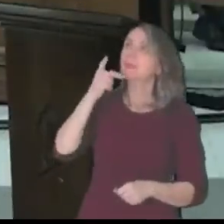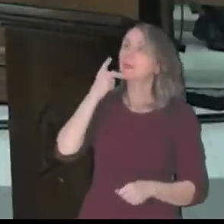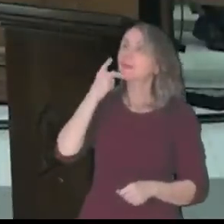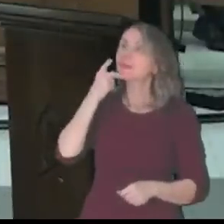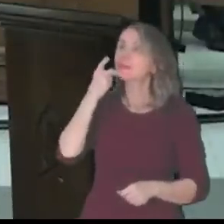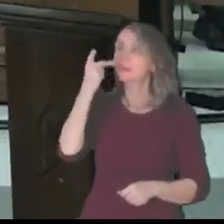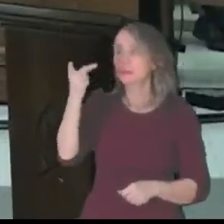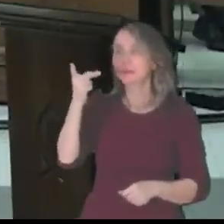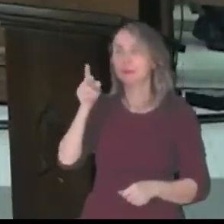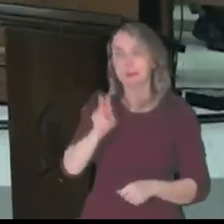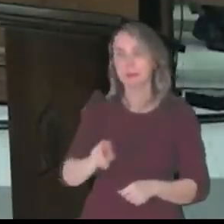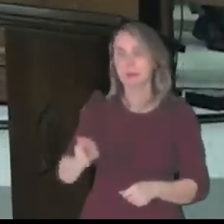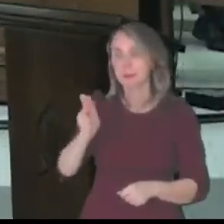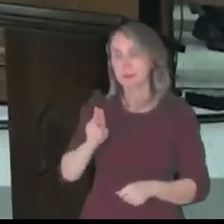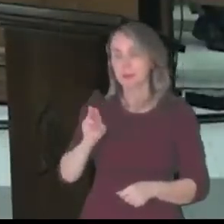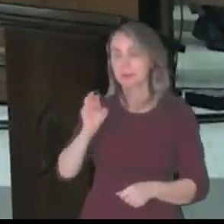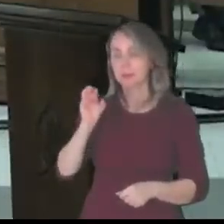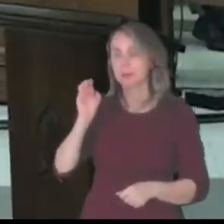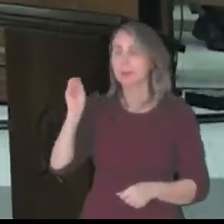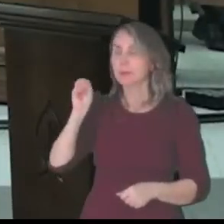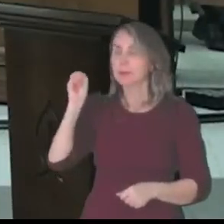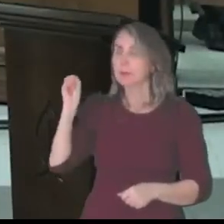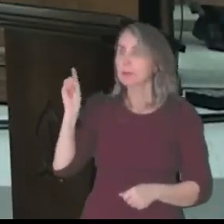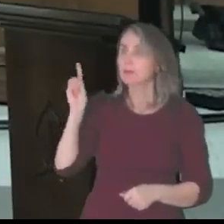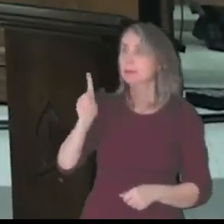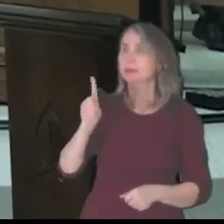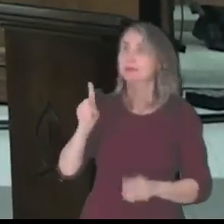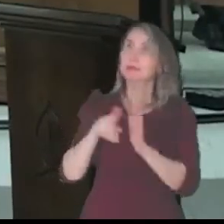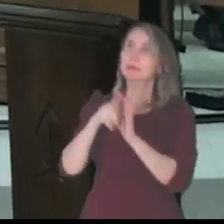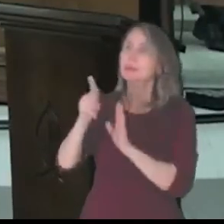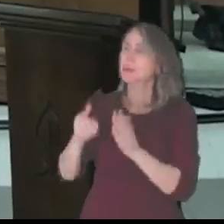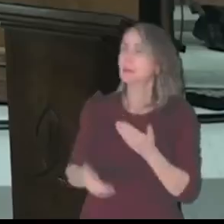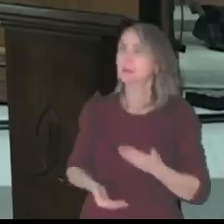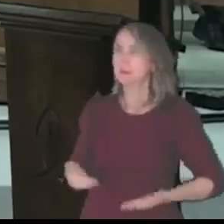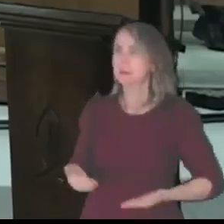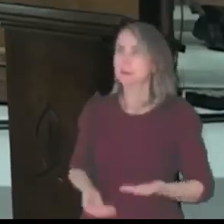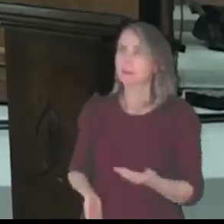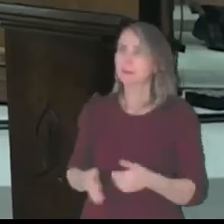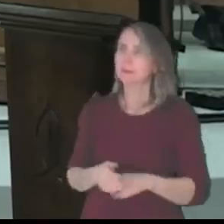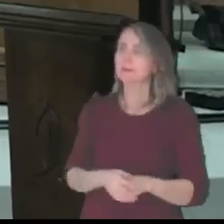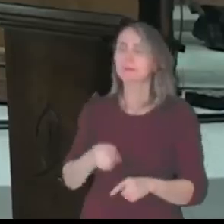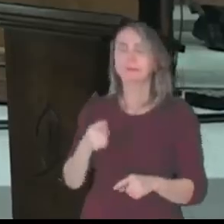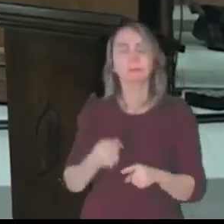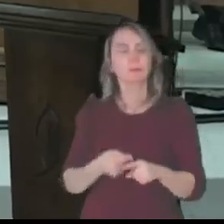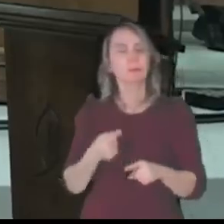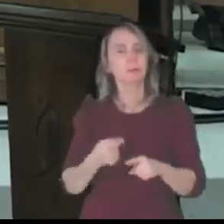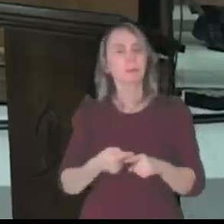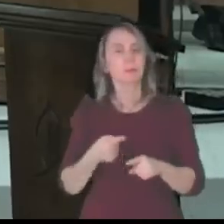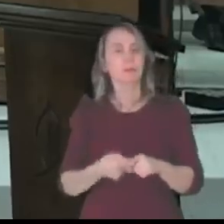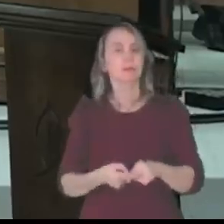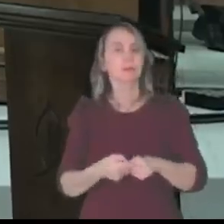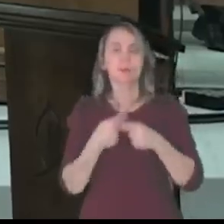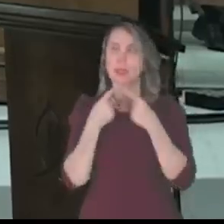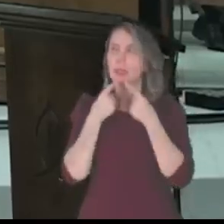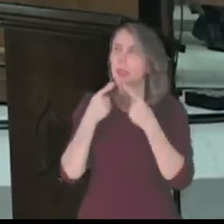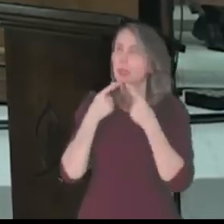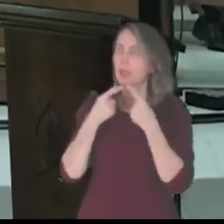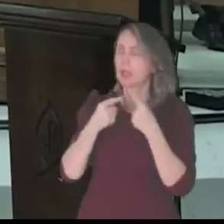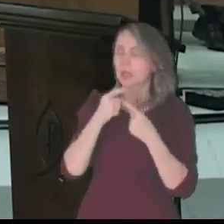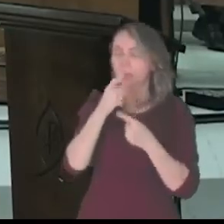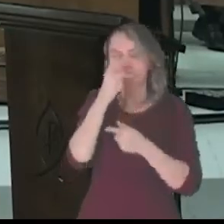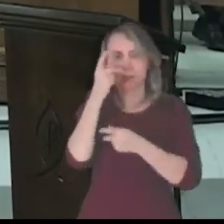de Davi teu servo porque brahmam a gentes e os povos